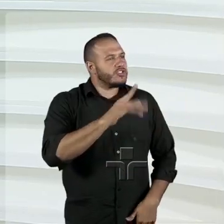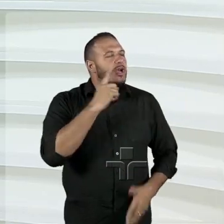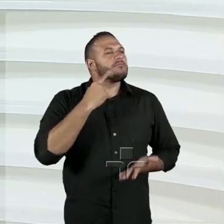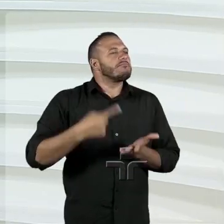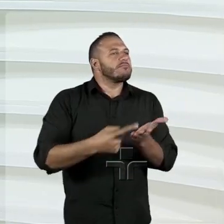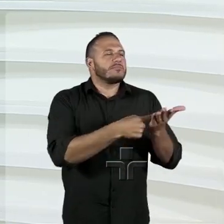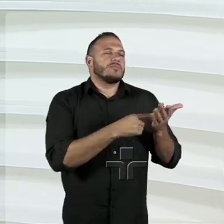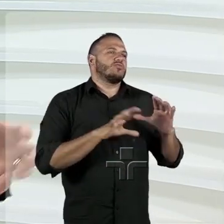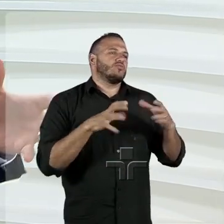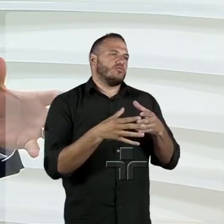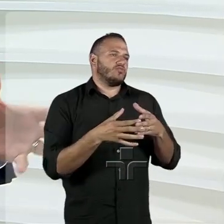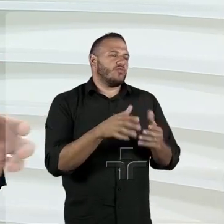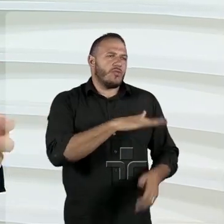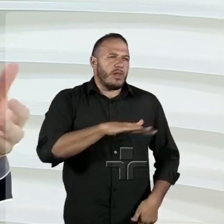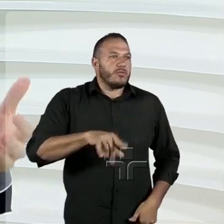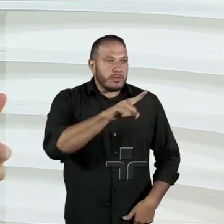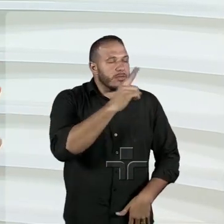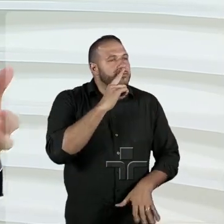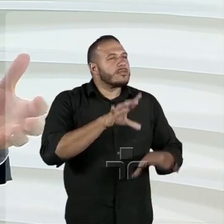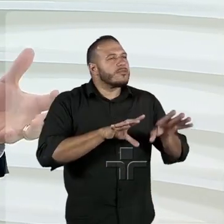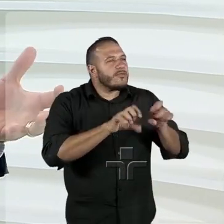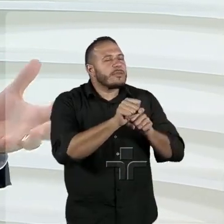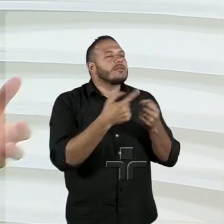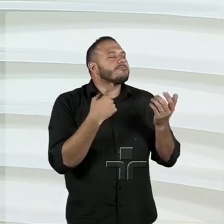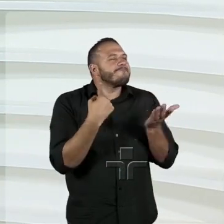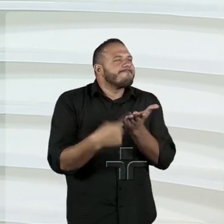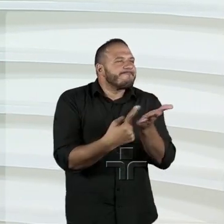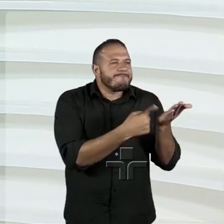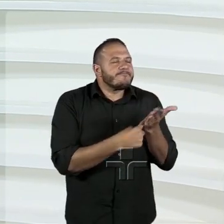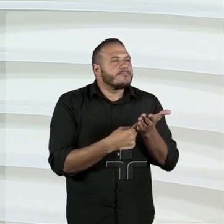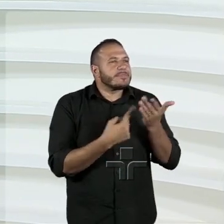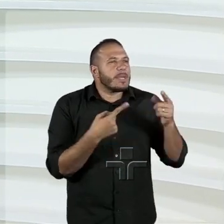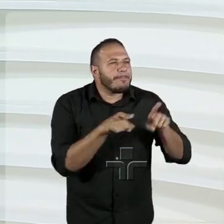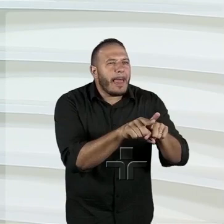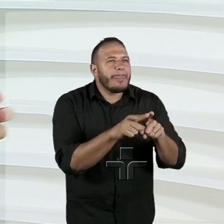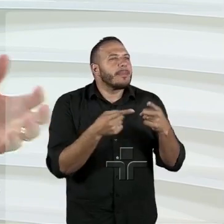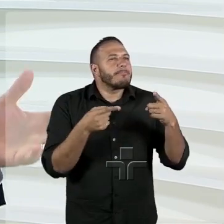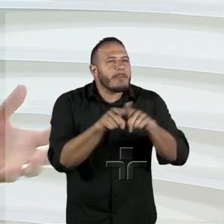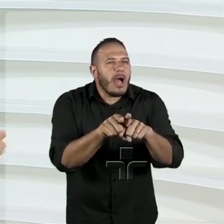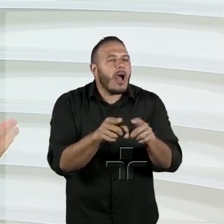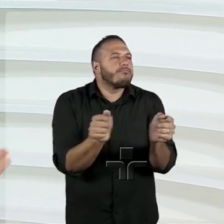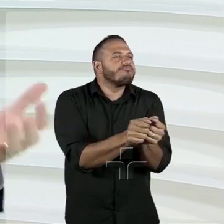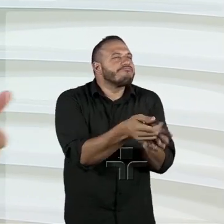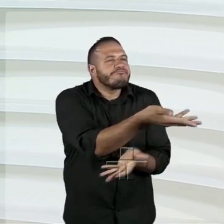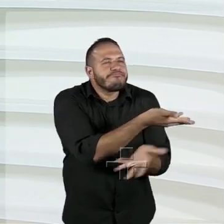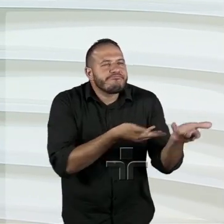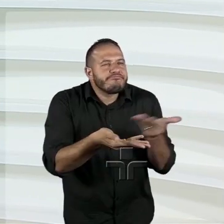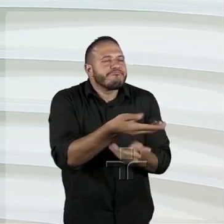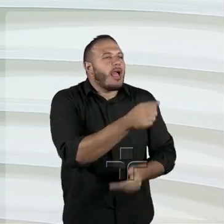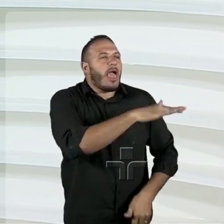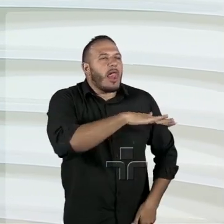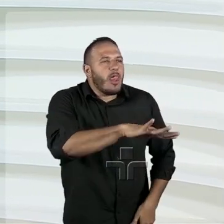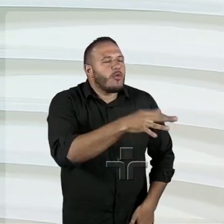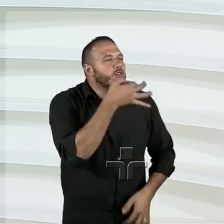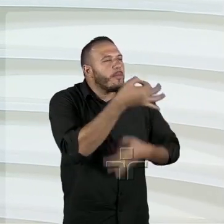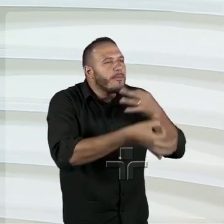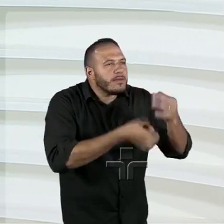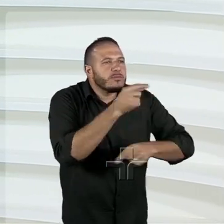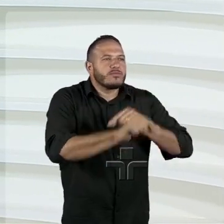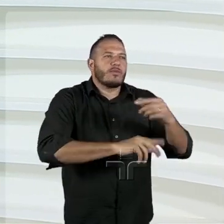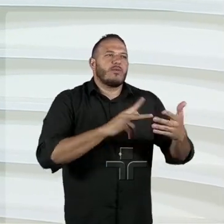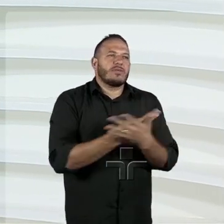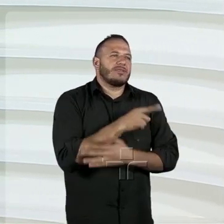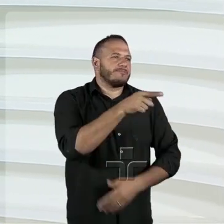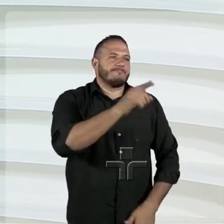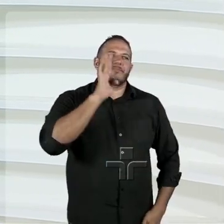da rede, e essa formação de pares, essa formação entre alunos falando o que acontece é